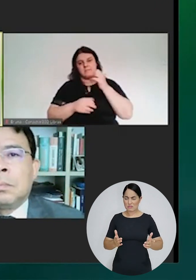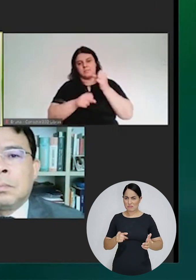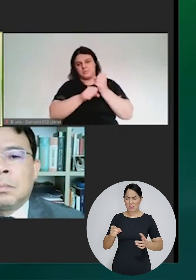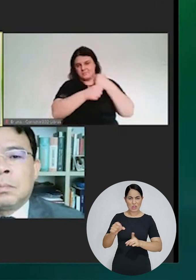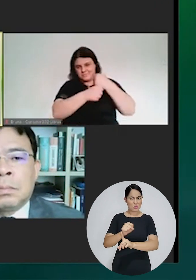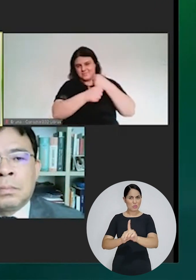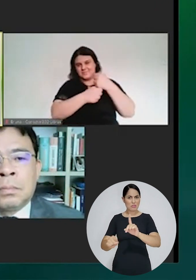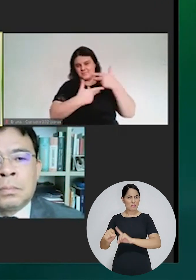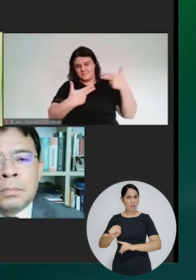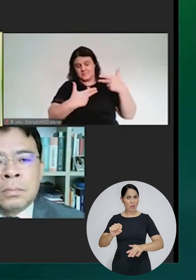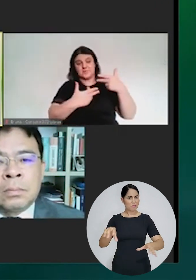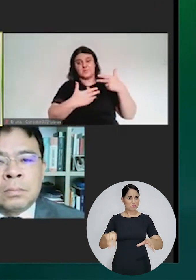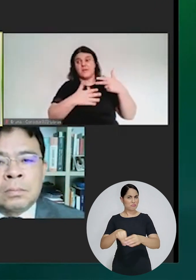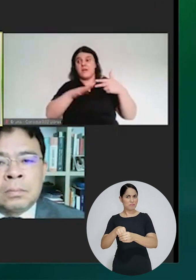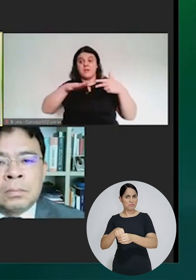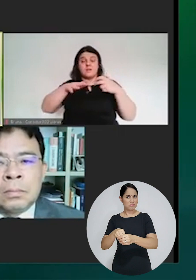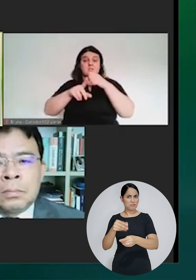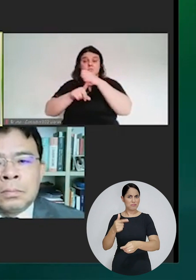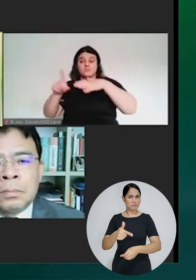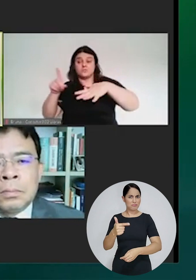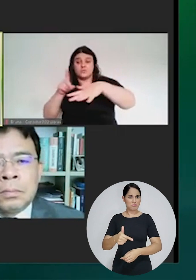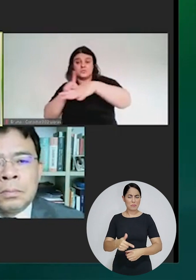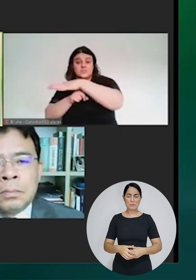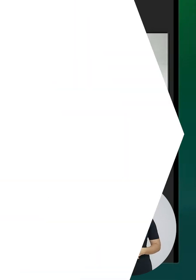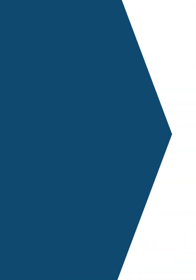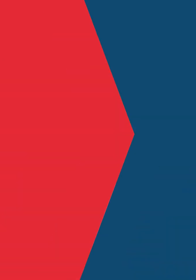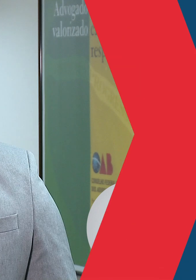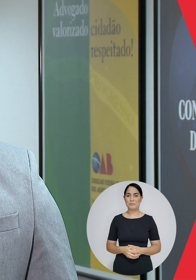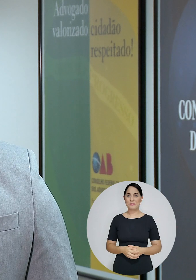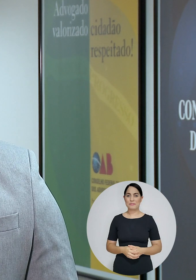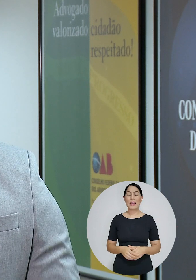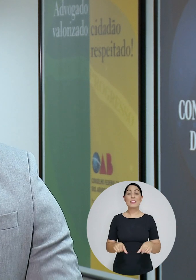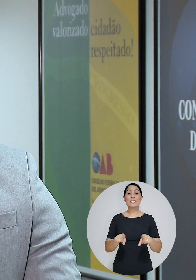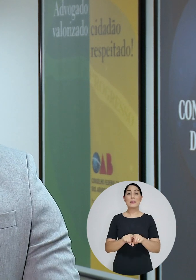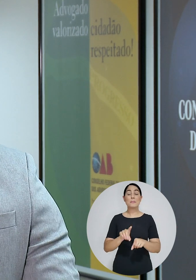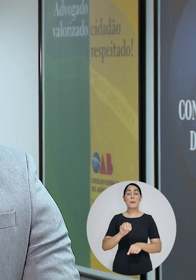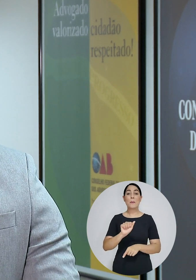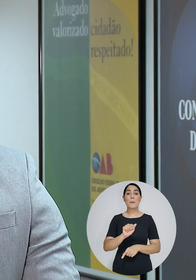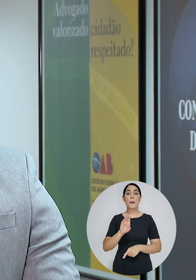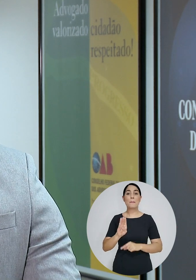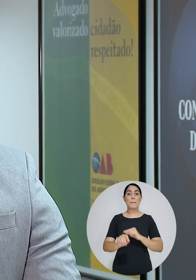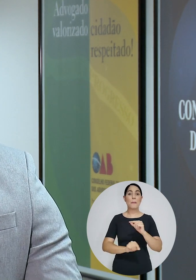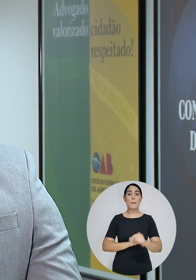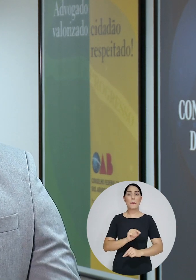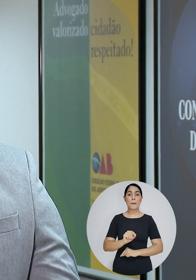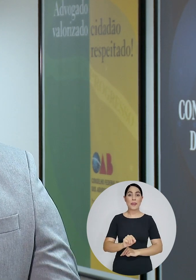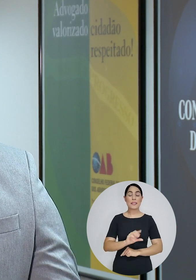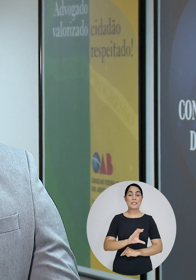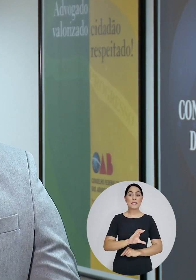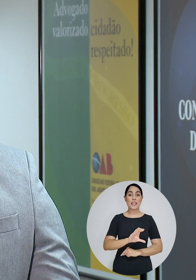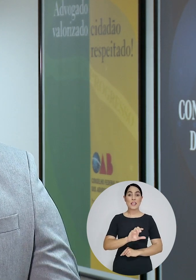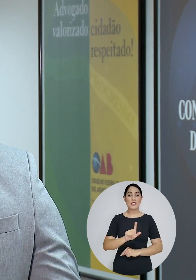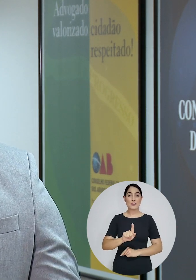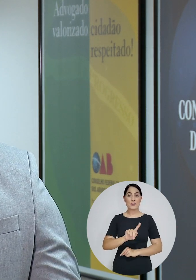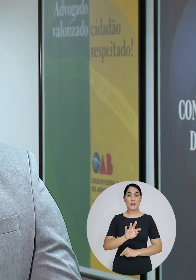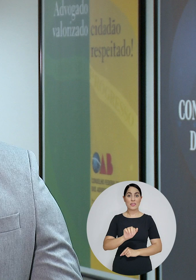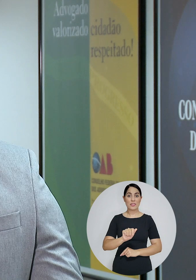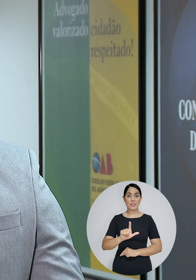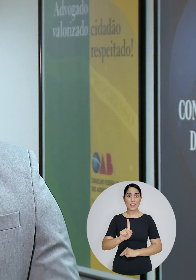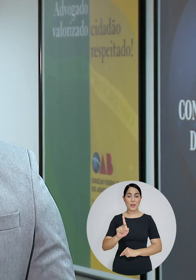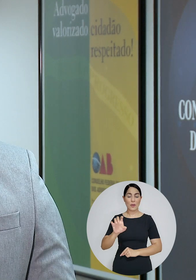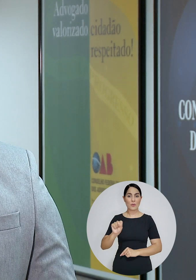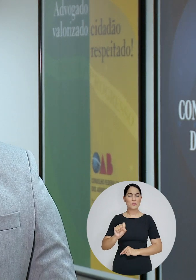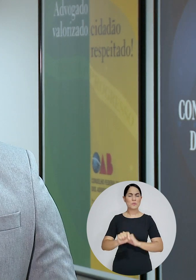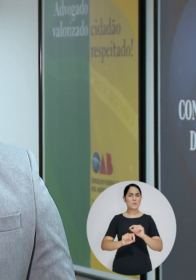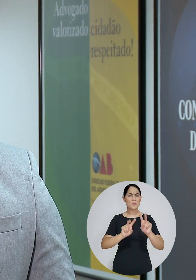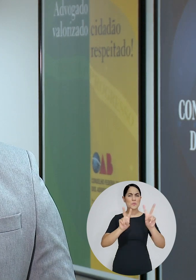não acolhe a sua variação corporal. A OAB Nacional realizou mais uma rodada do CJ Talks,